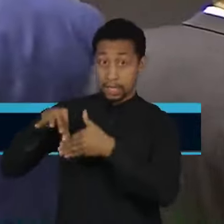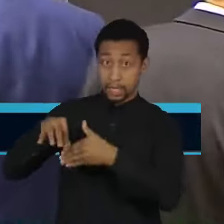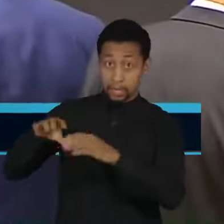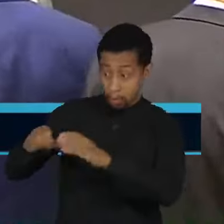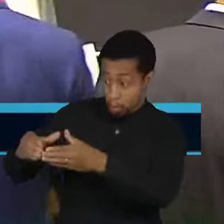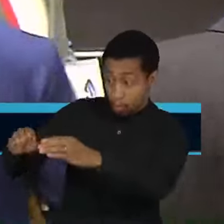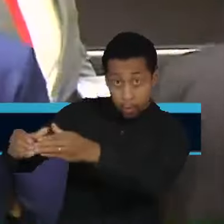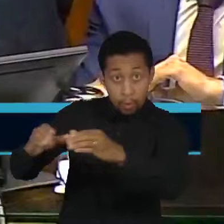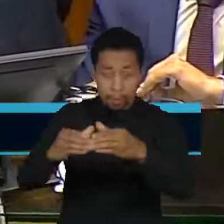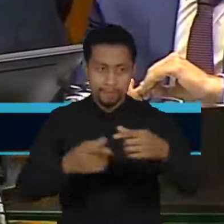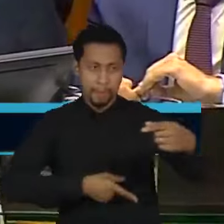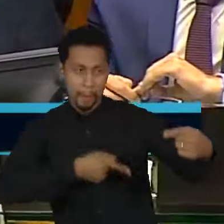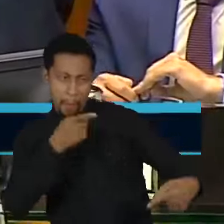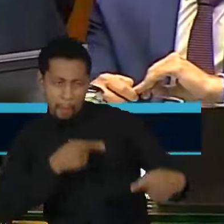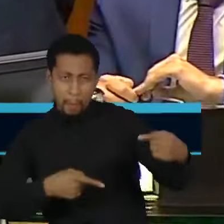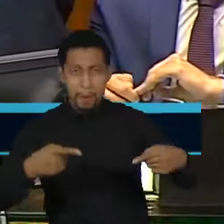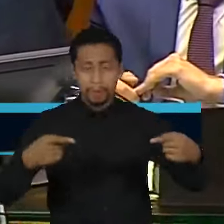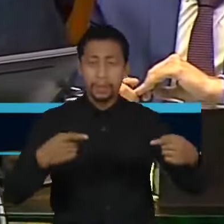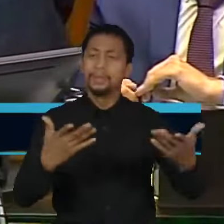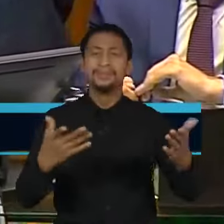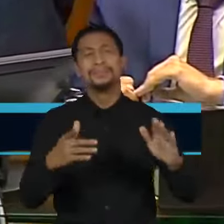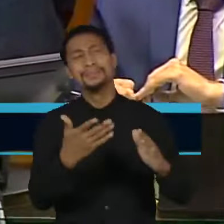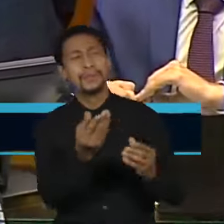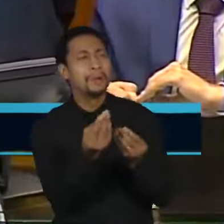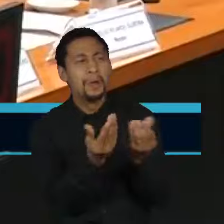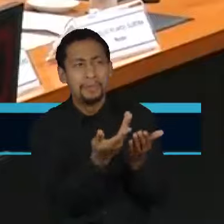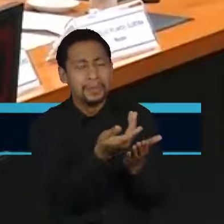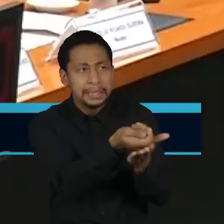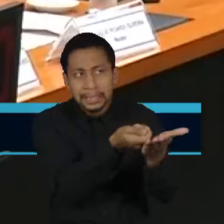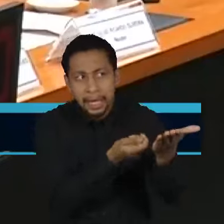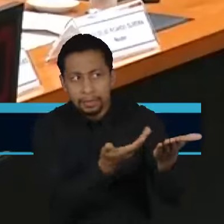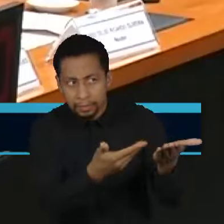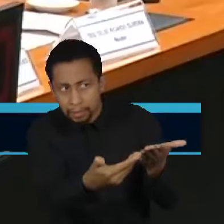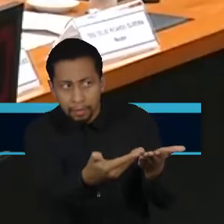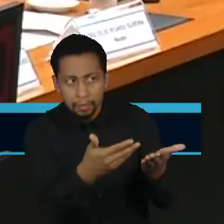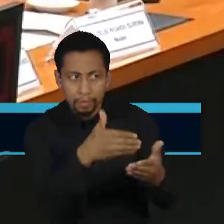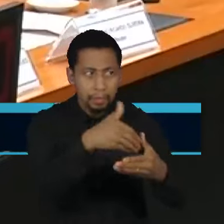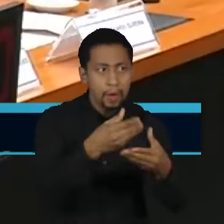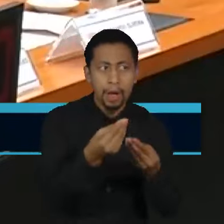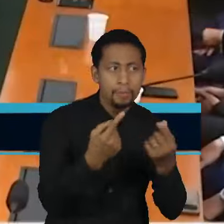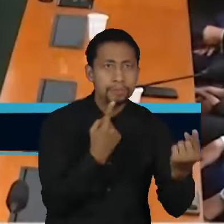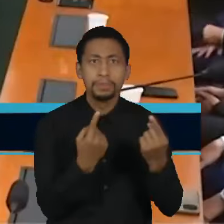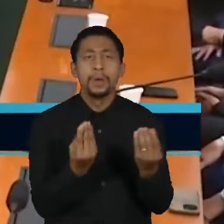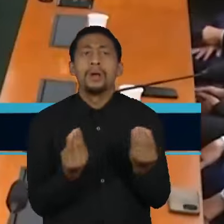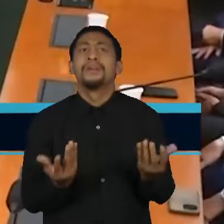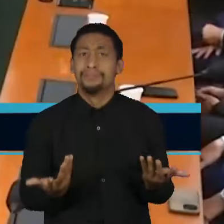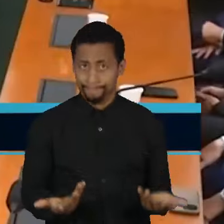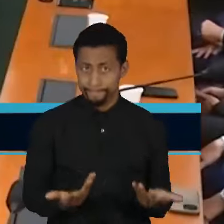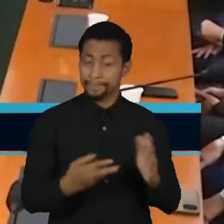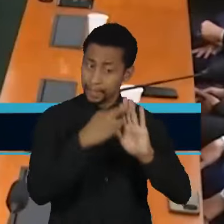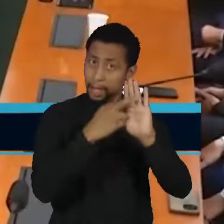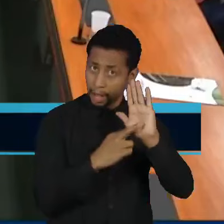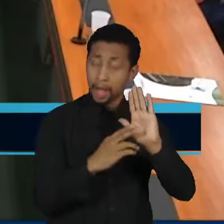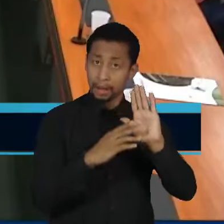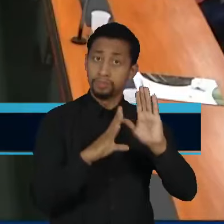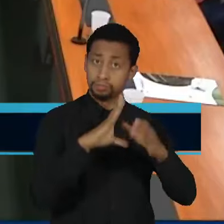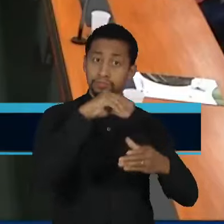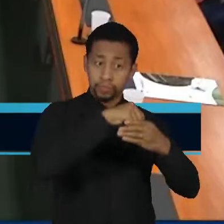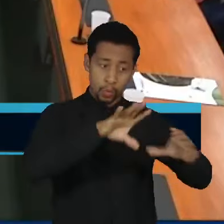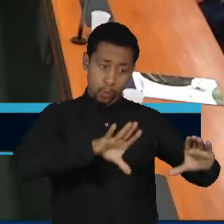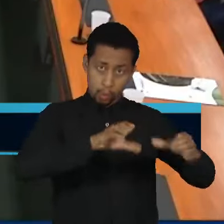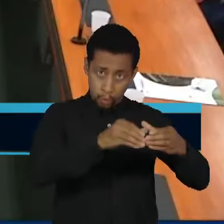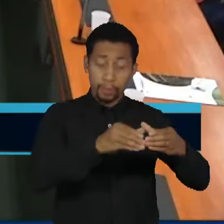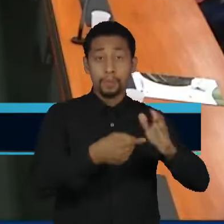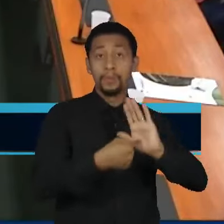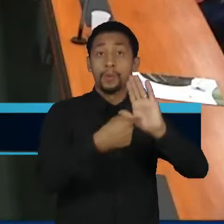divergência está em como o texto vai começar a ser discutido numa comissão especial Como manda o Regimento Interno ou num grupo